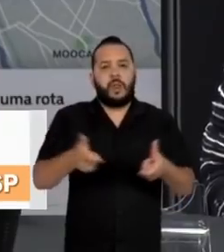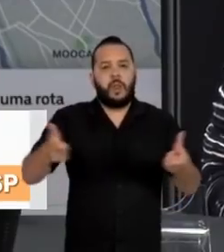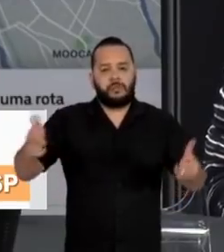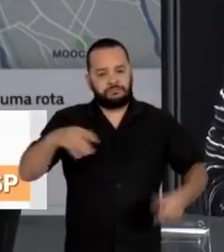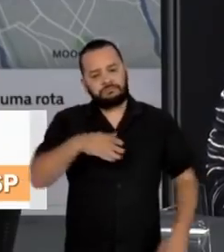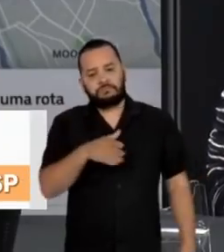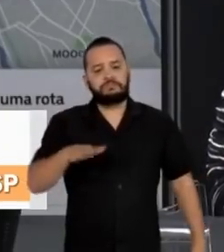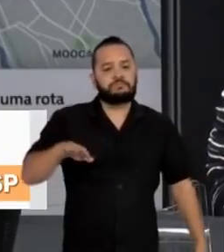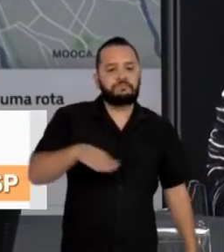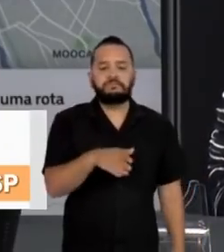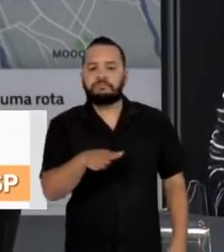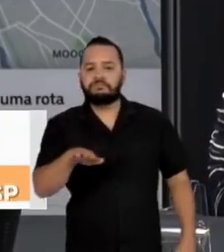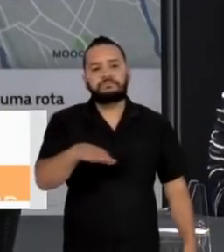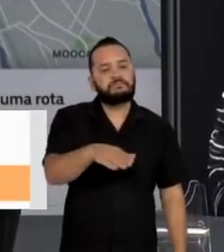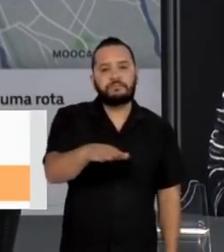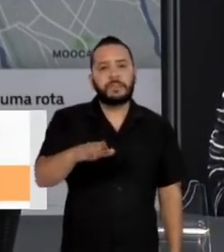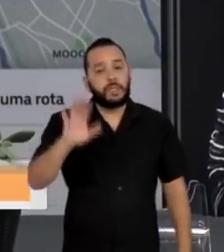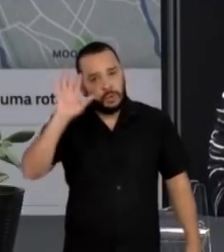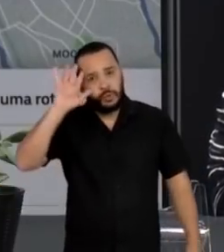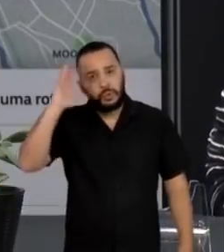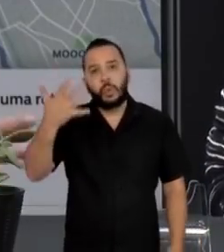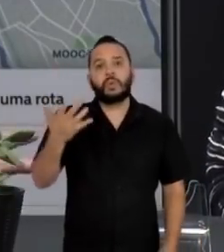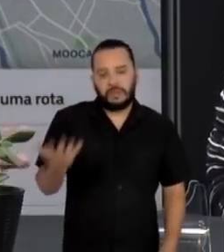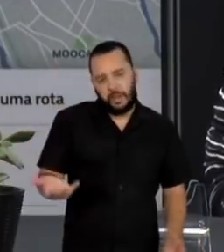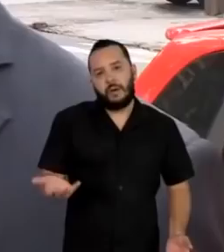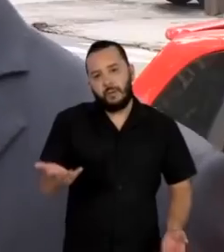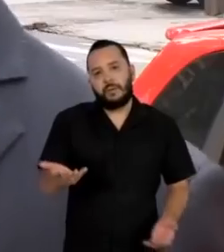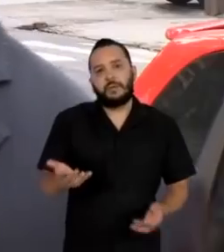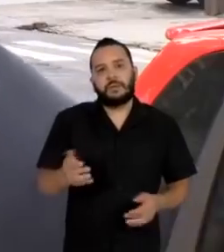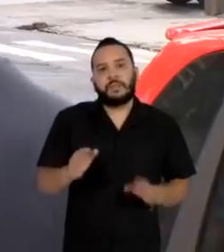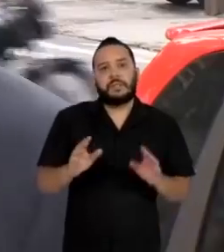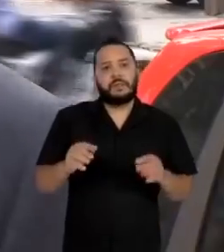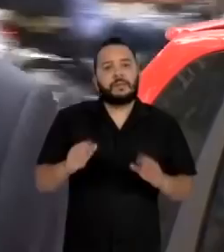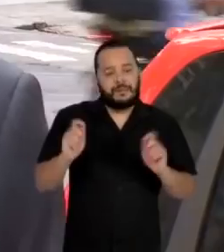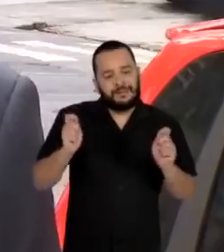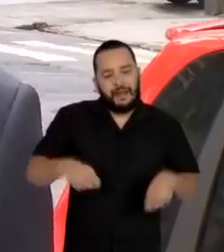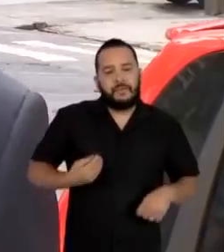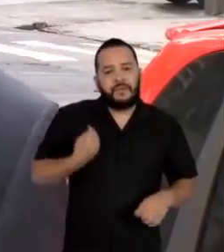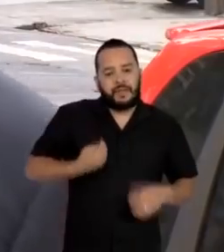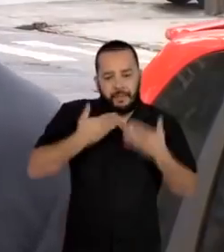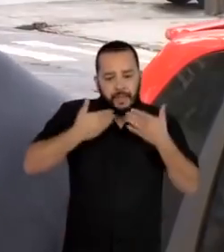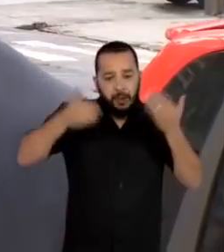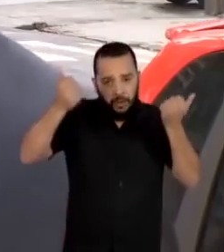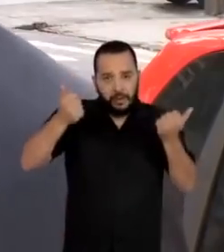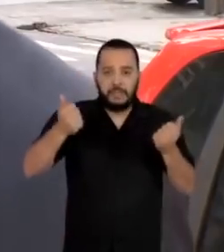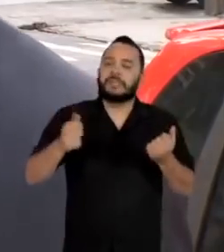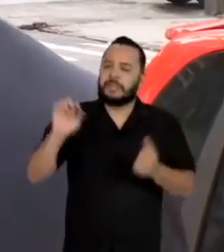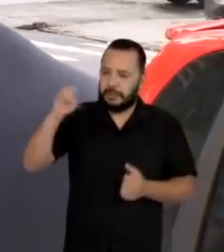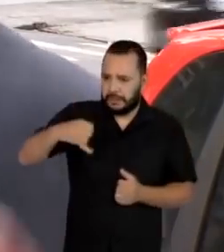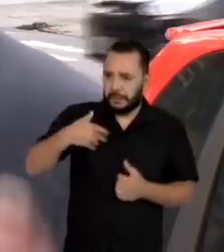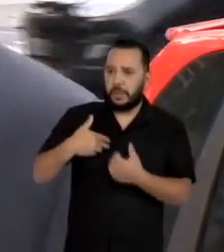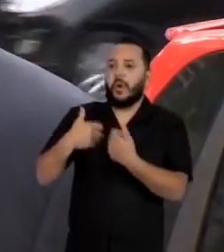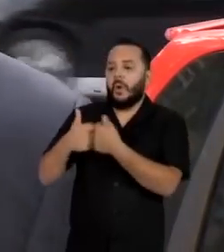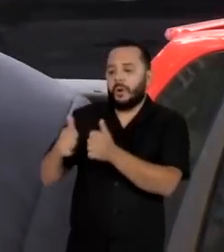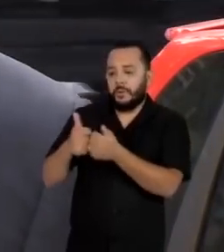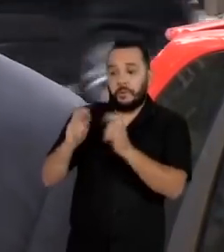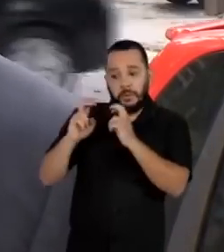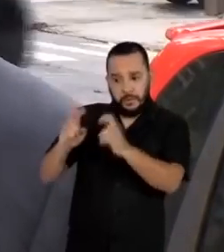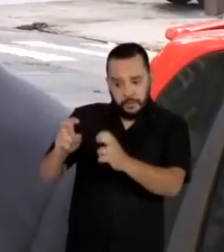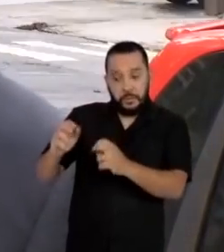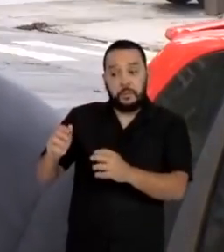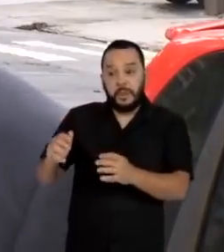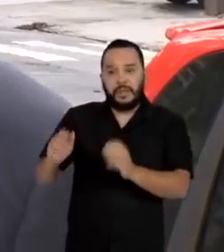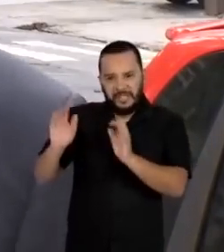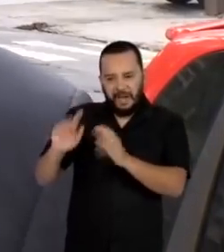esta possibilidade de soluções que visam simplificar a vida das pessoas. Sim, quando você melhora o transporte público de alta